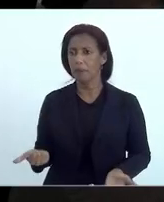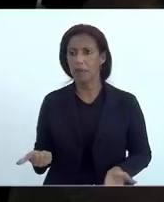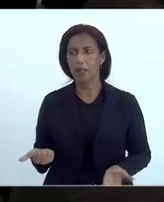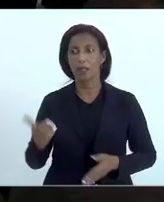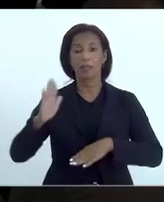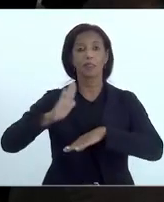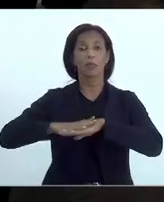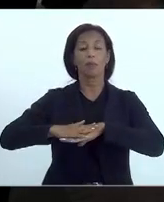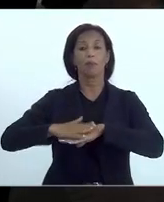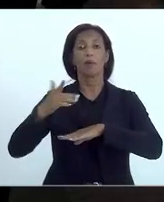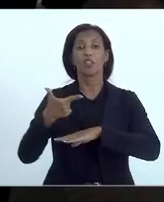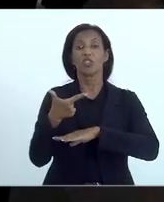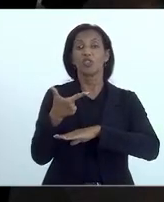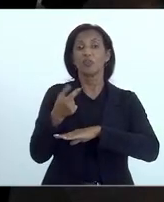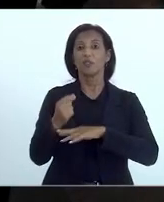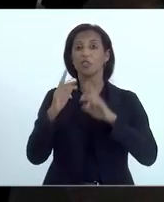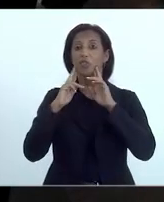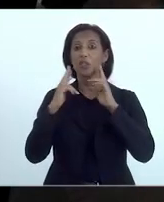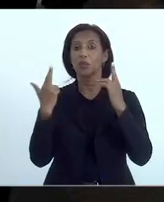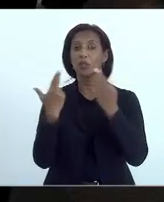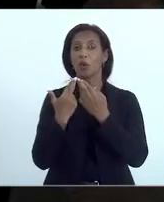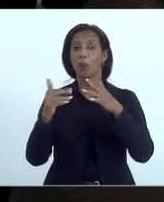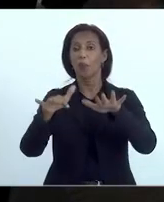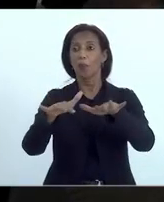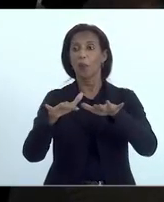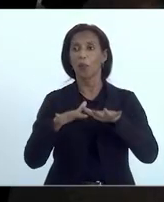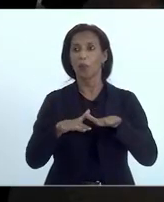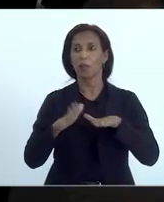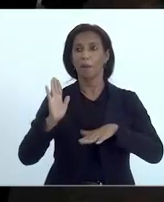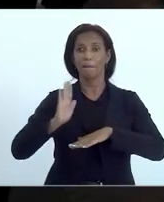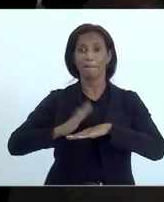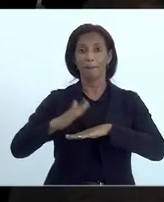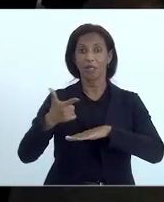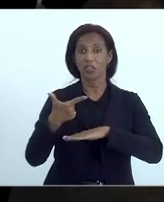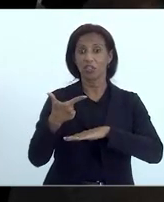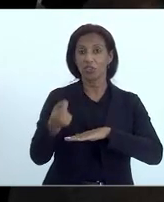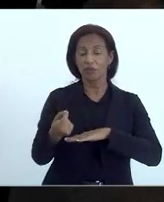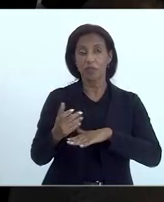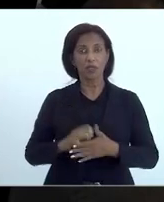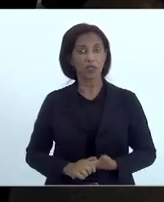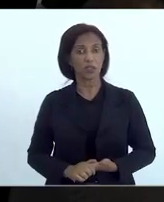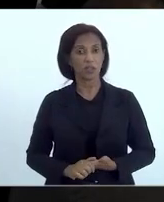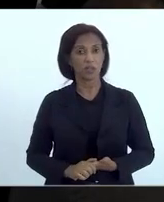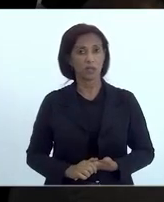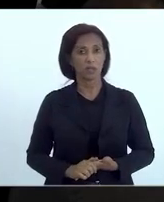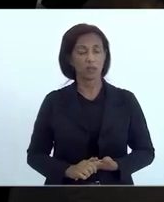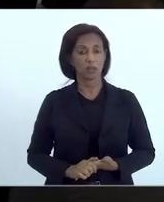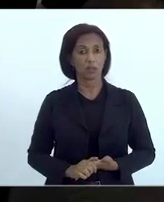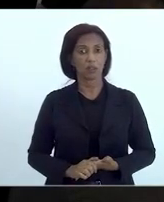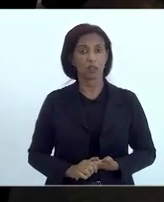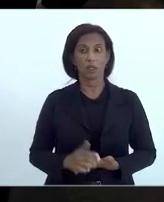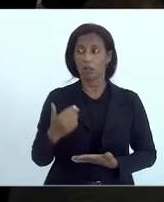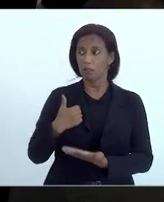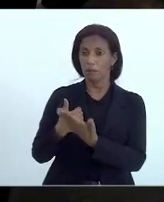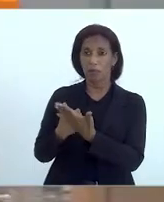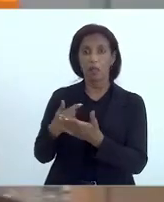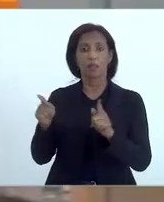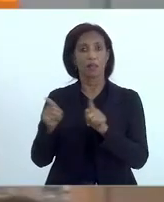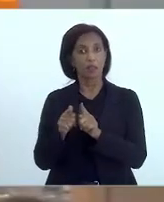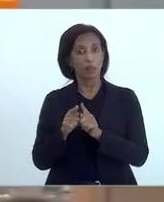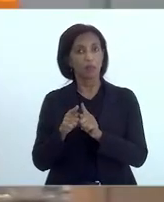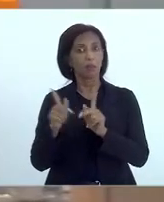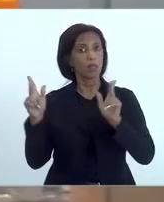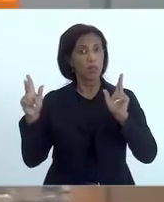são mais de 20 audiências públicas mais de 20 audiência nesse questionamento de também faz agora tem que adianta o